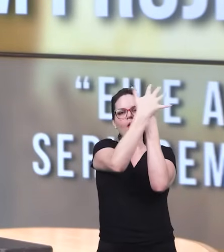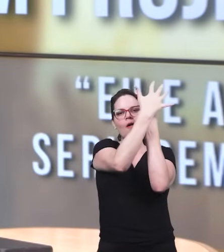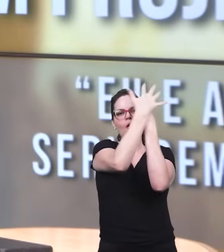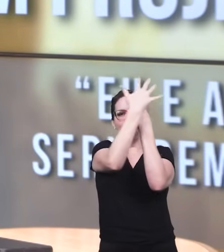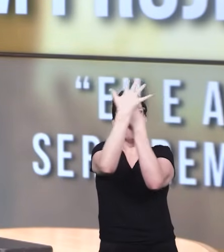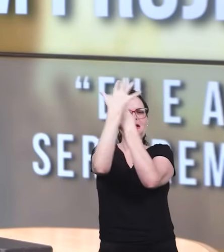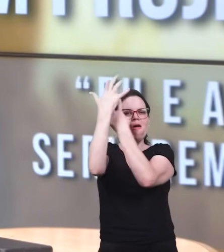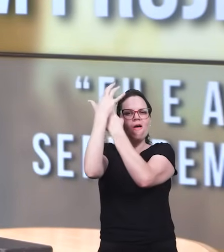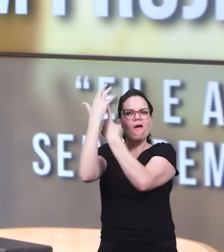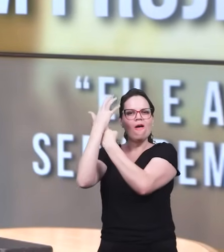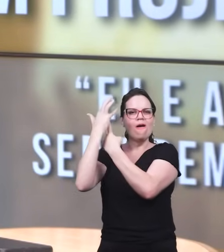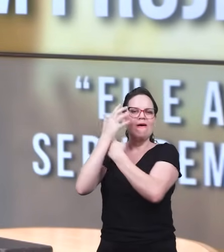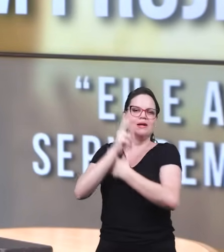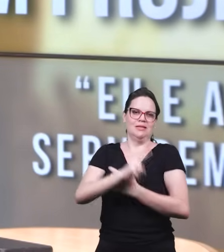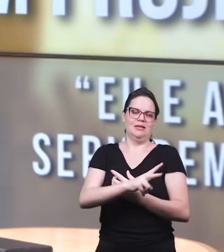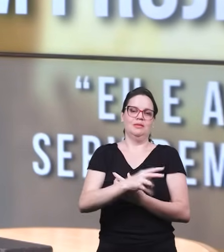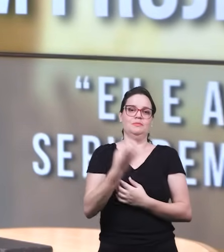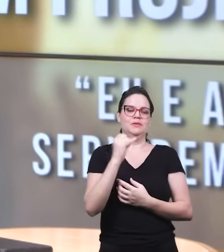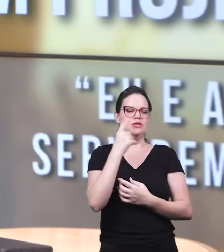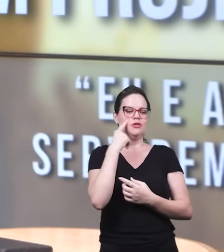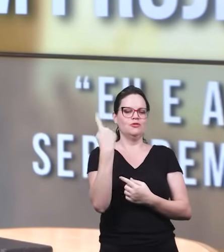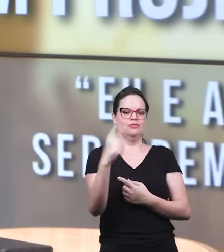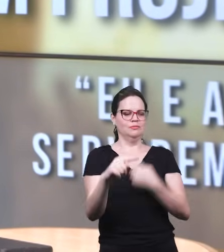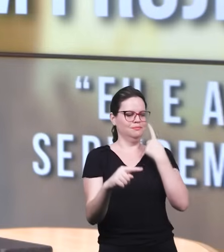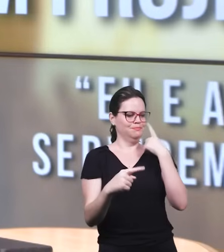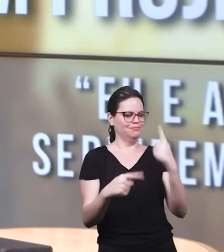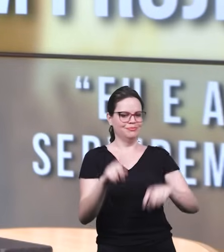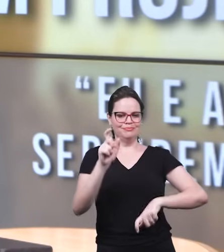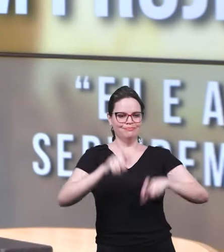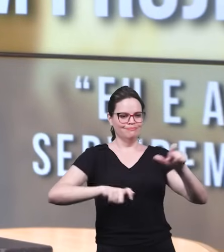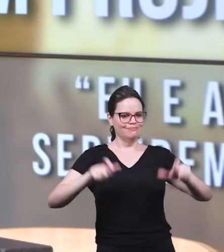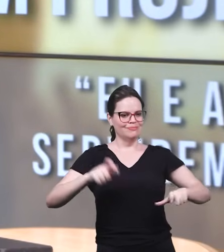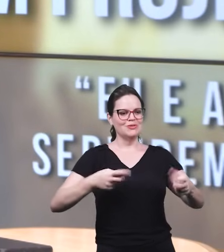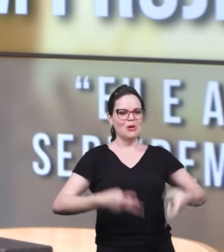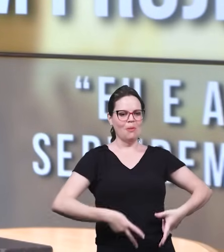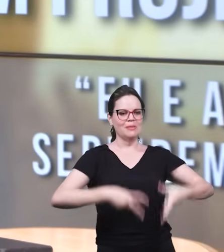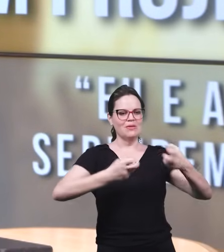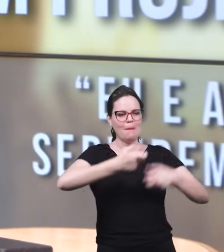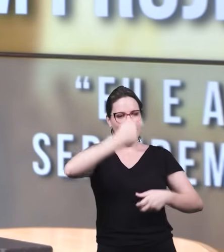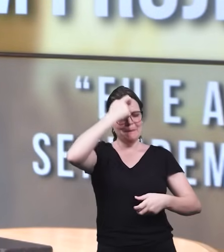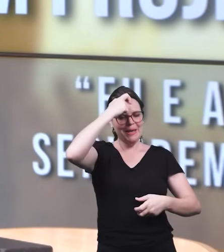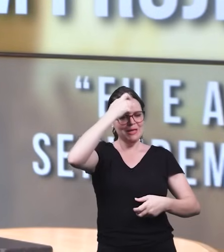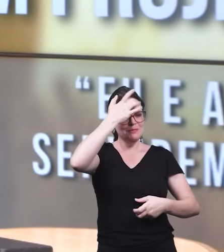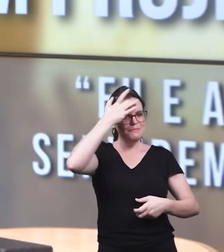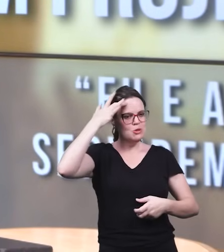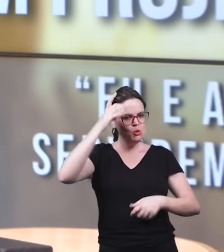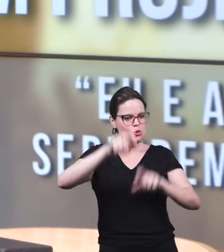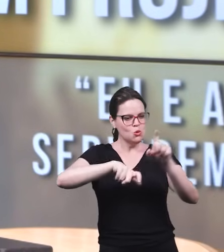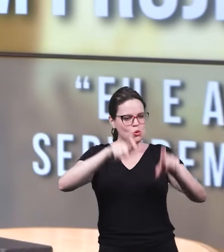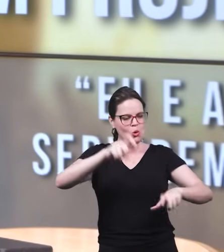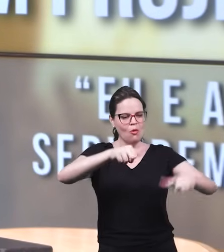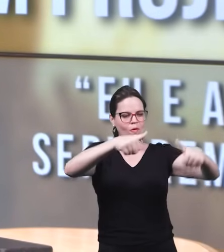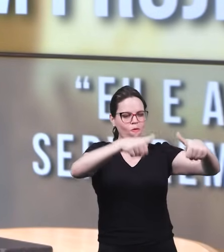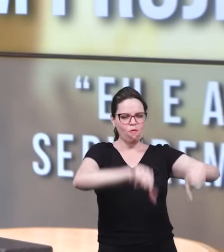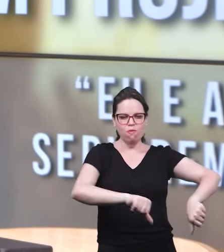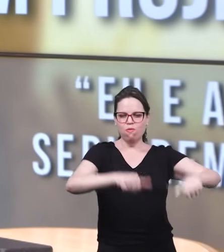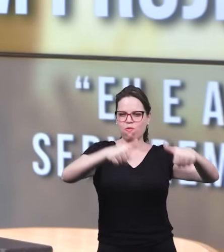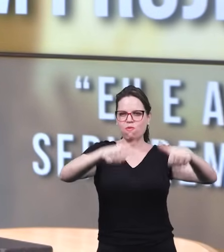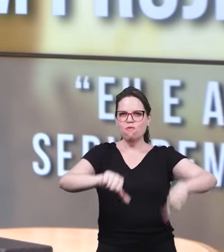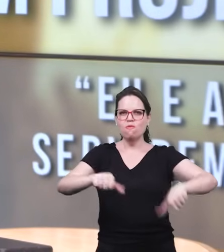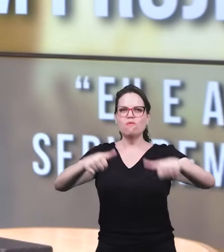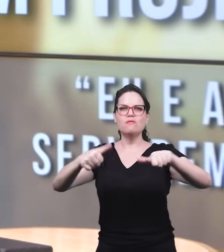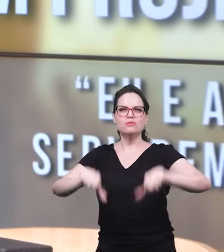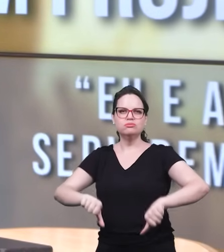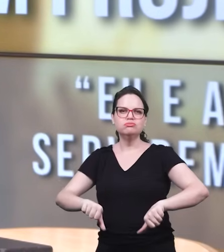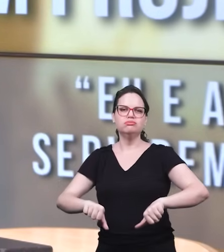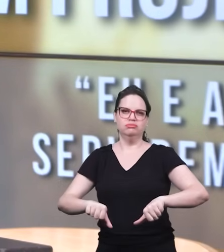batalhas. Quando nós olhamos aí o nosso mundo ao redor, nós percebemos que o mundo que aí está